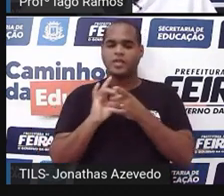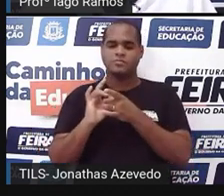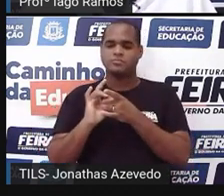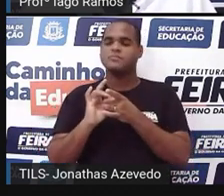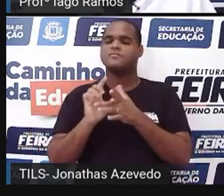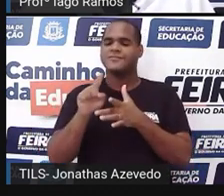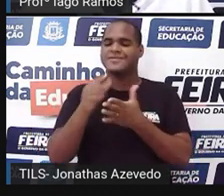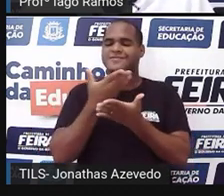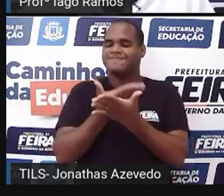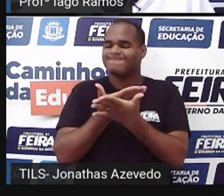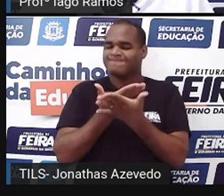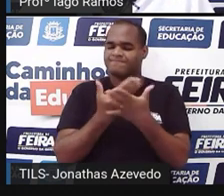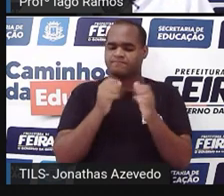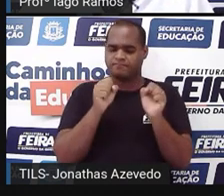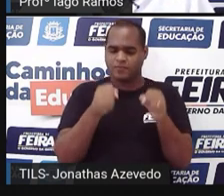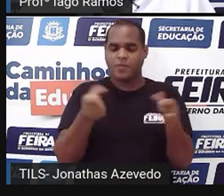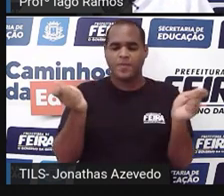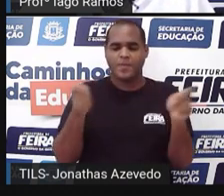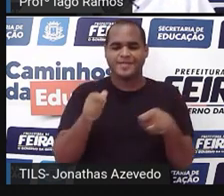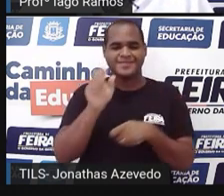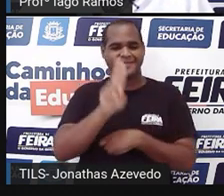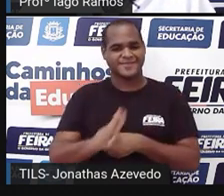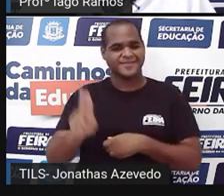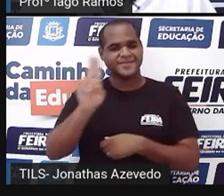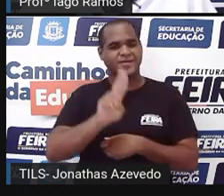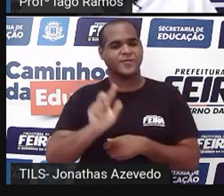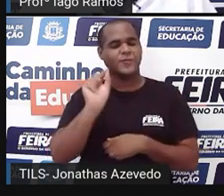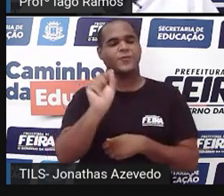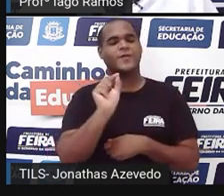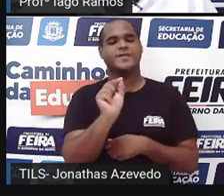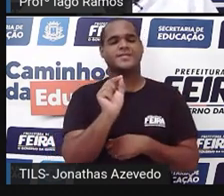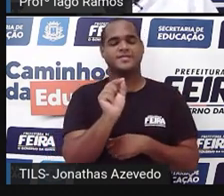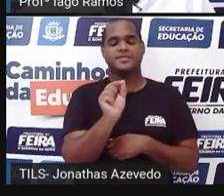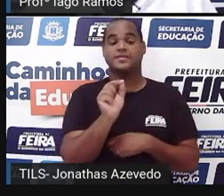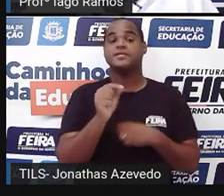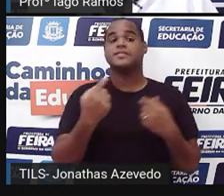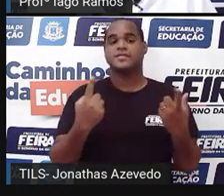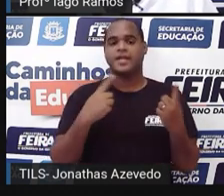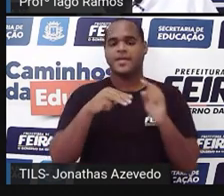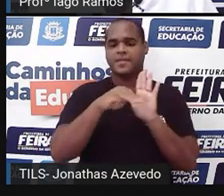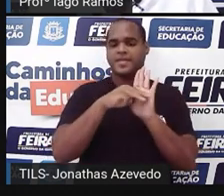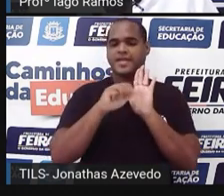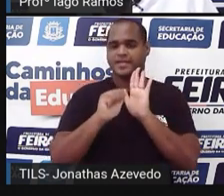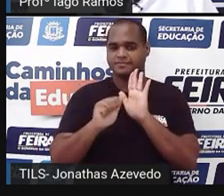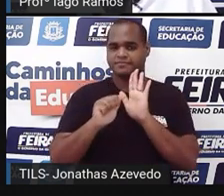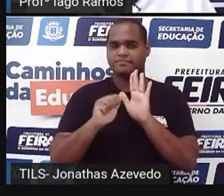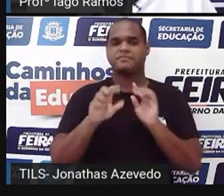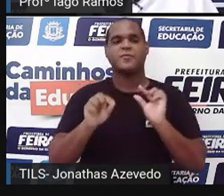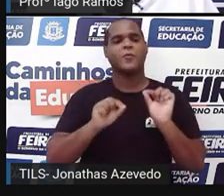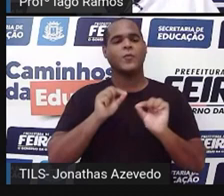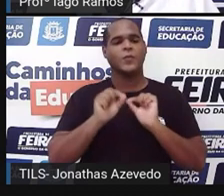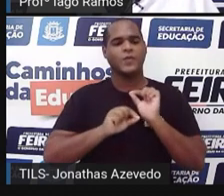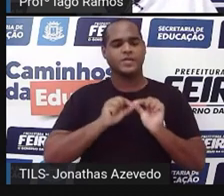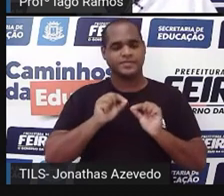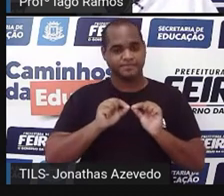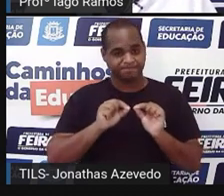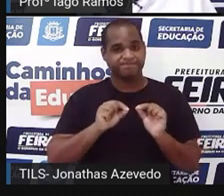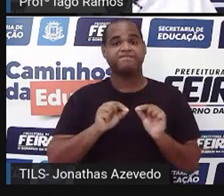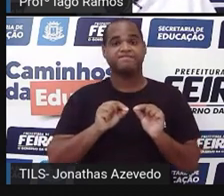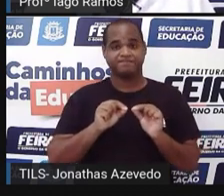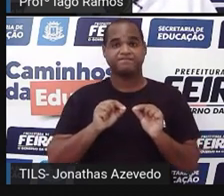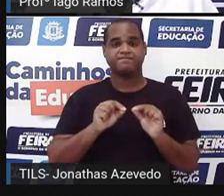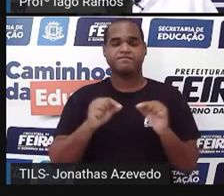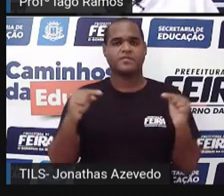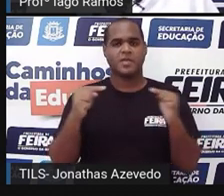que a gente pode usar esse essa coisa chamada de média aritmética que é né